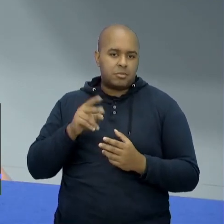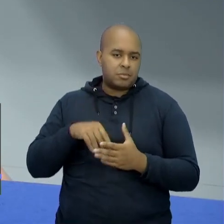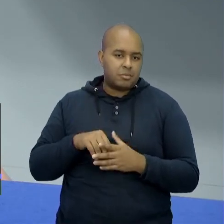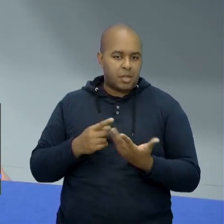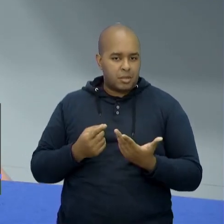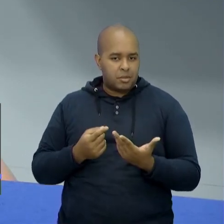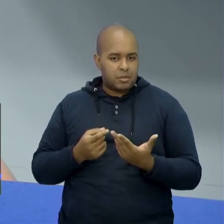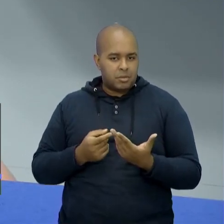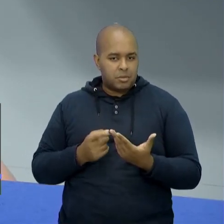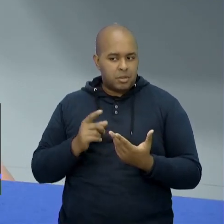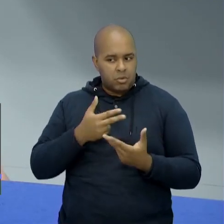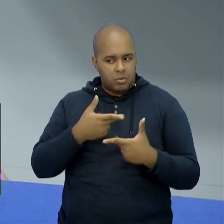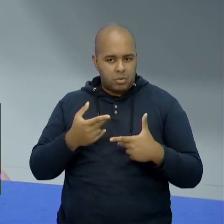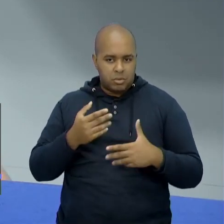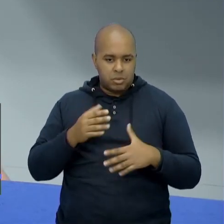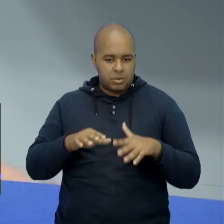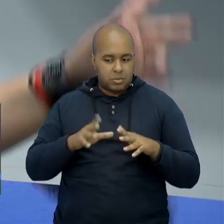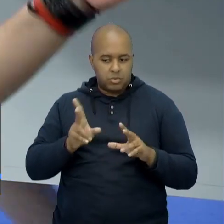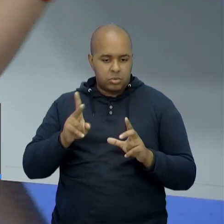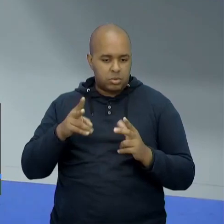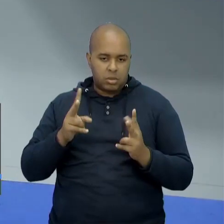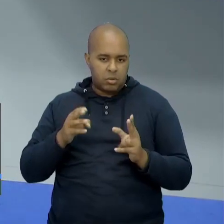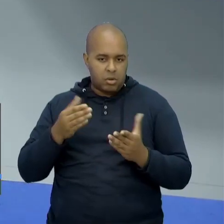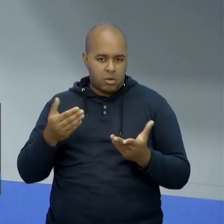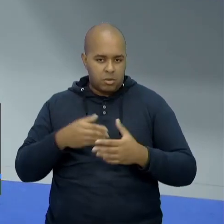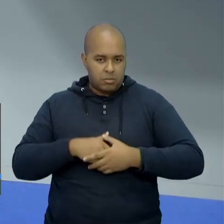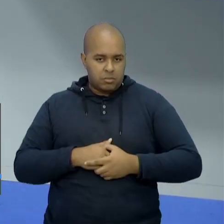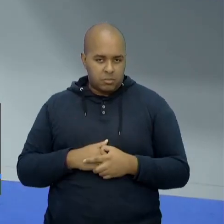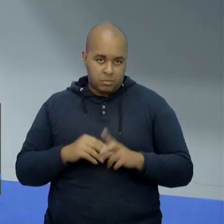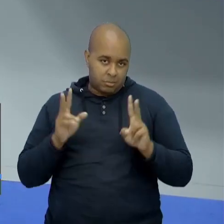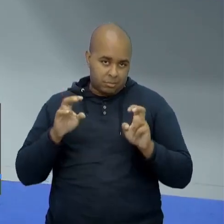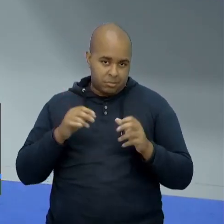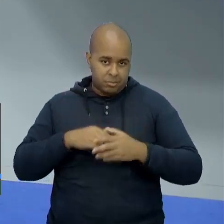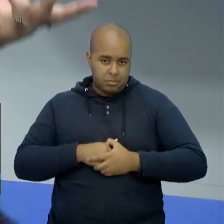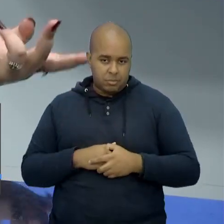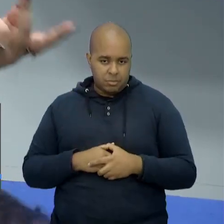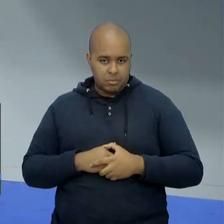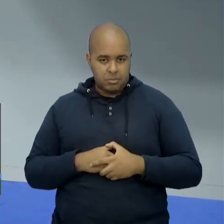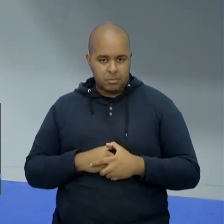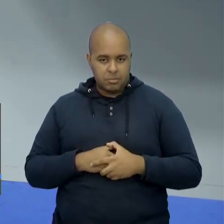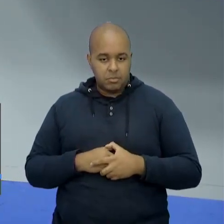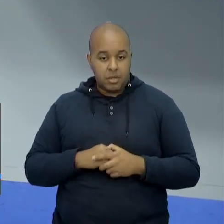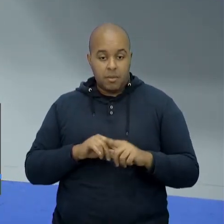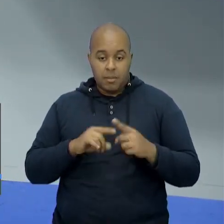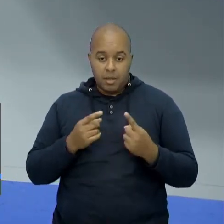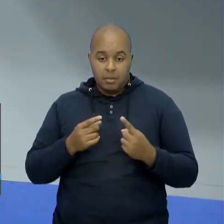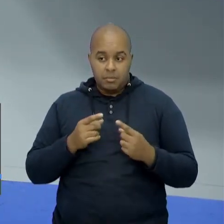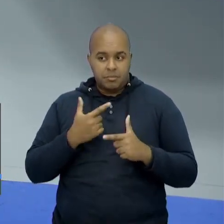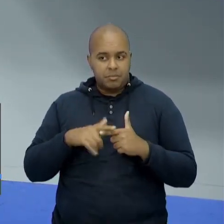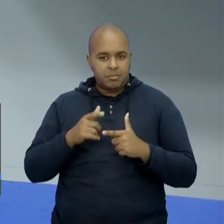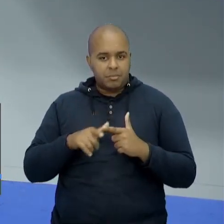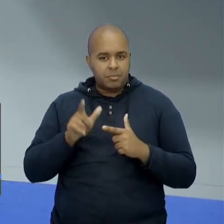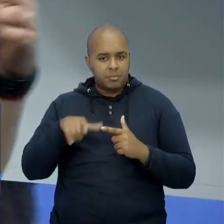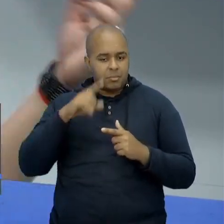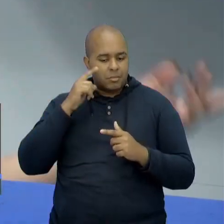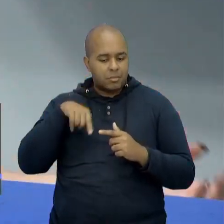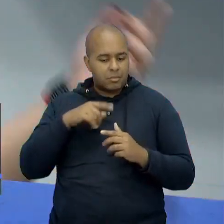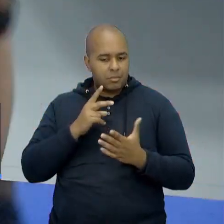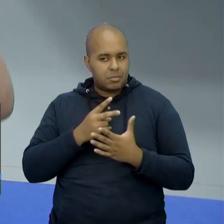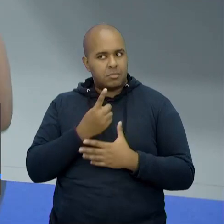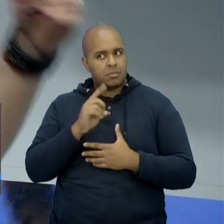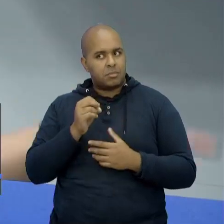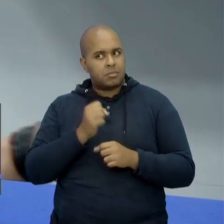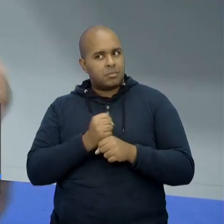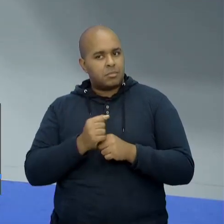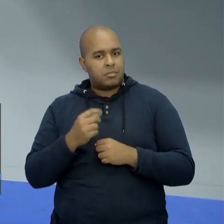aqui. E as coisas vão estar como elas estão hoje. Né? Bem falado. Só que assim, o problema é daqui 100 anos,